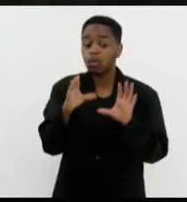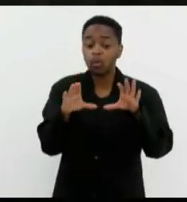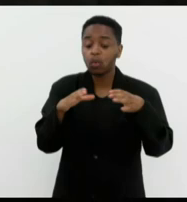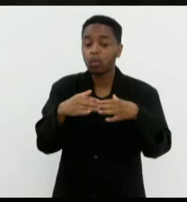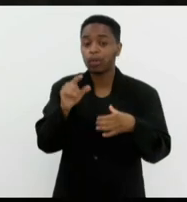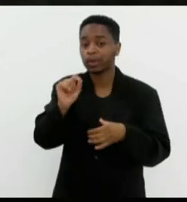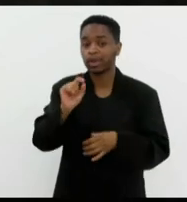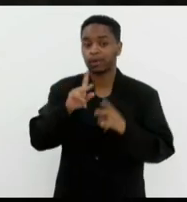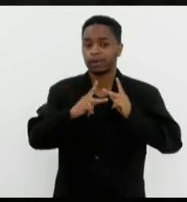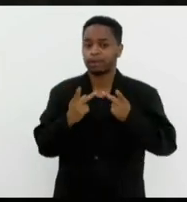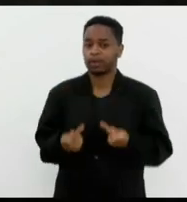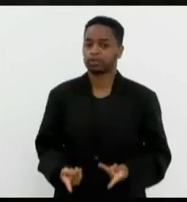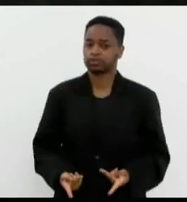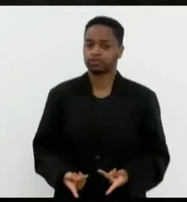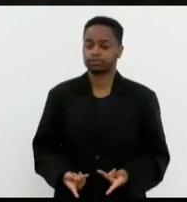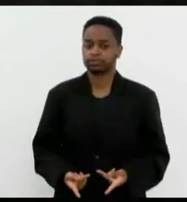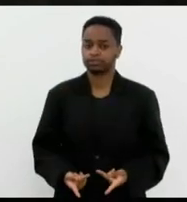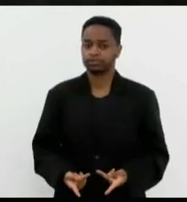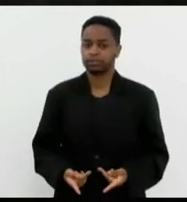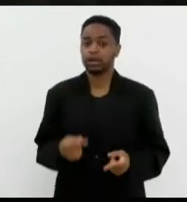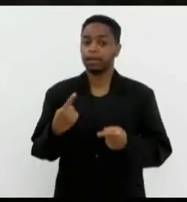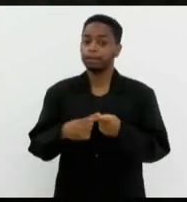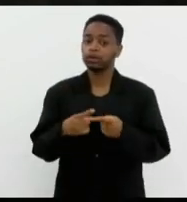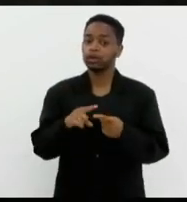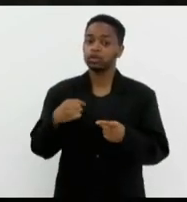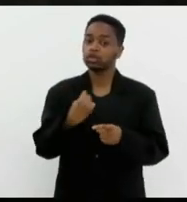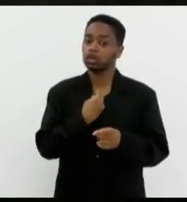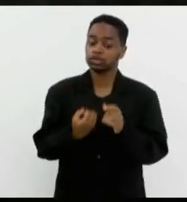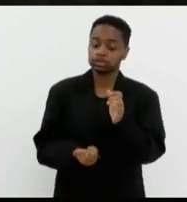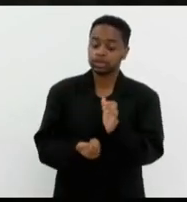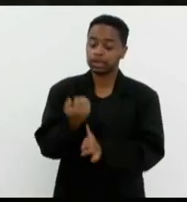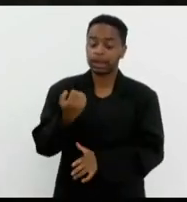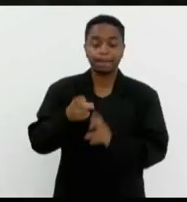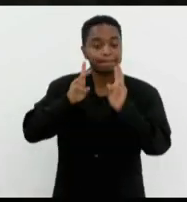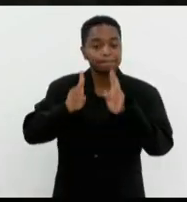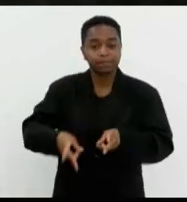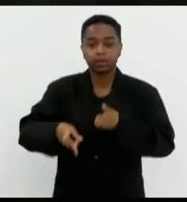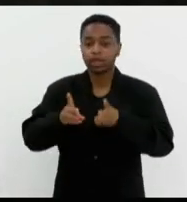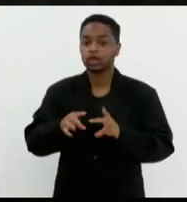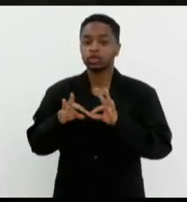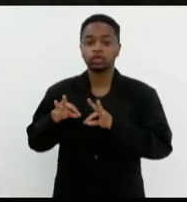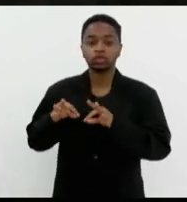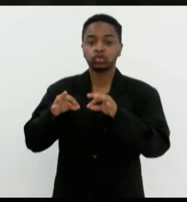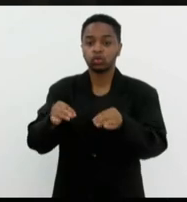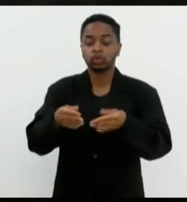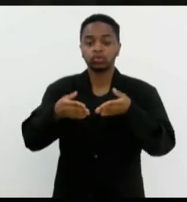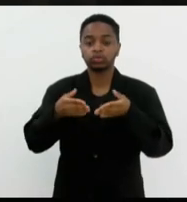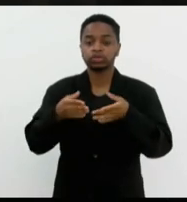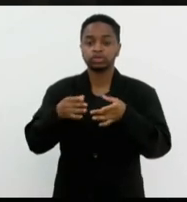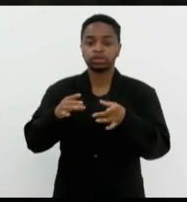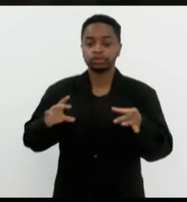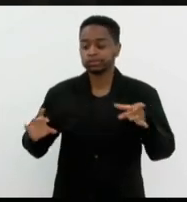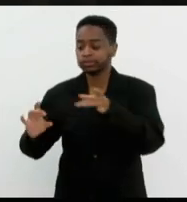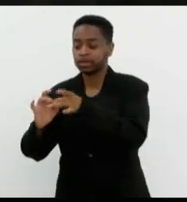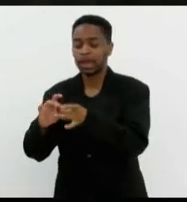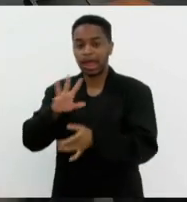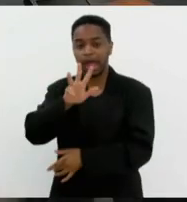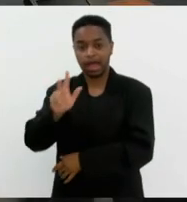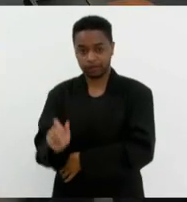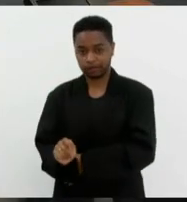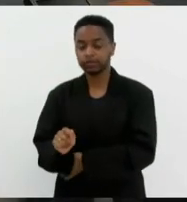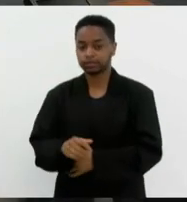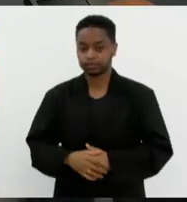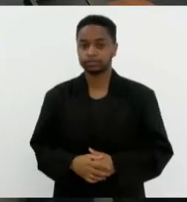humano. Nossa origem é comum, descendemos todos da África. Excelência, me concede brevíssima